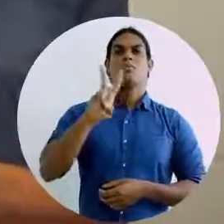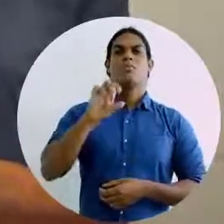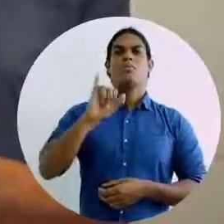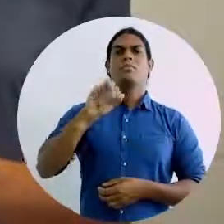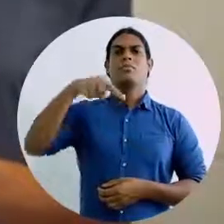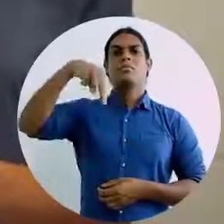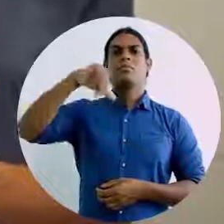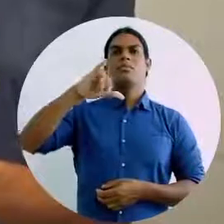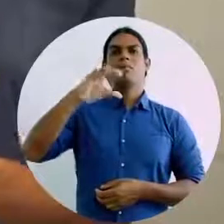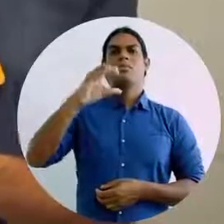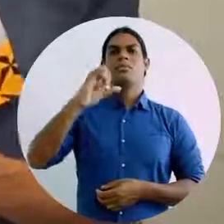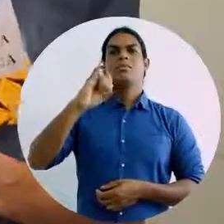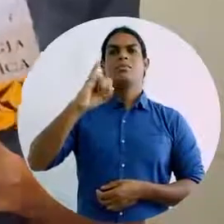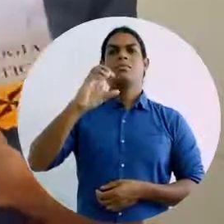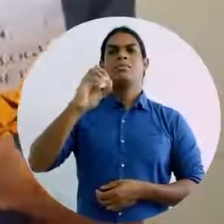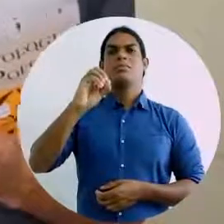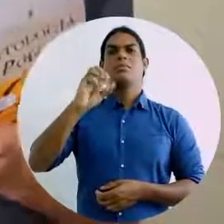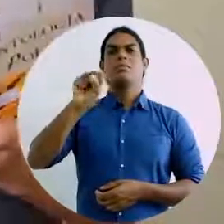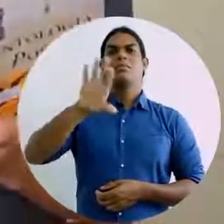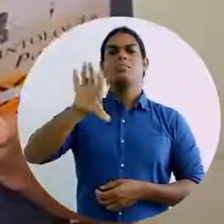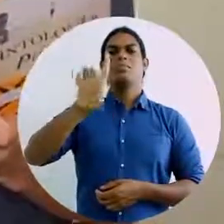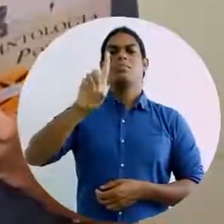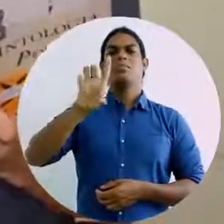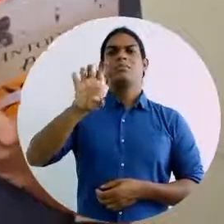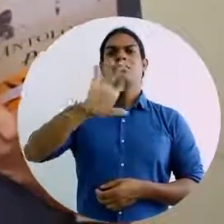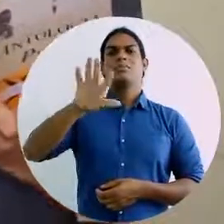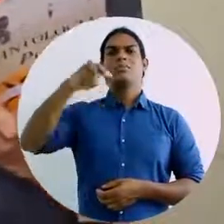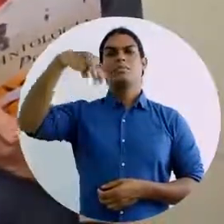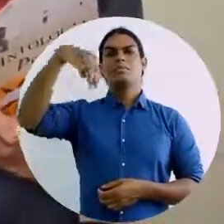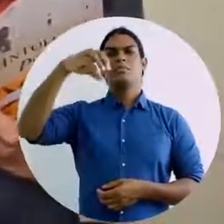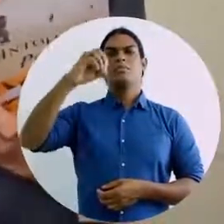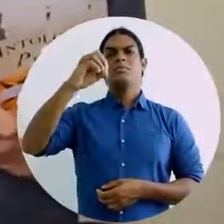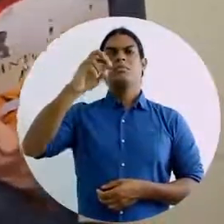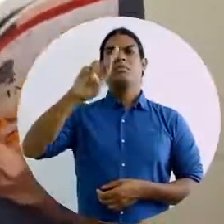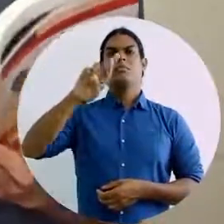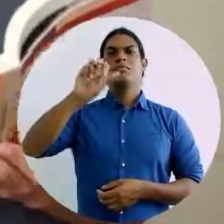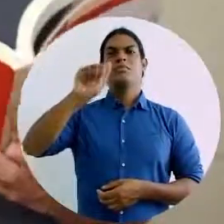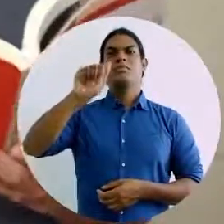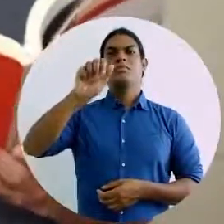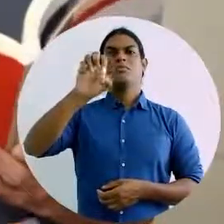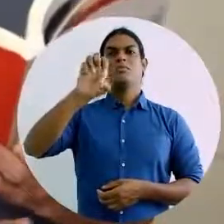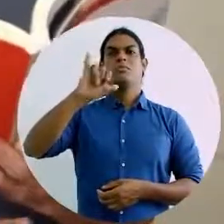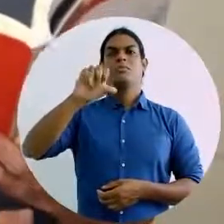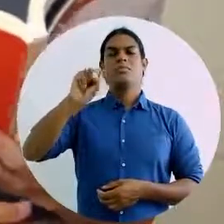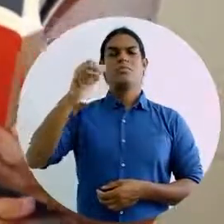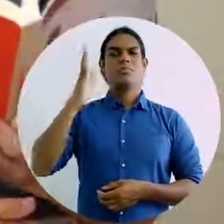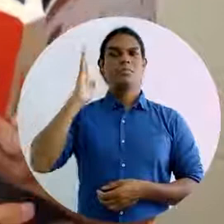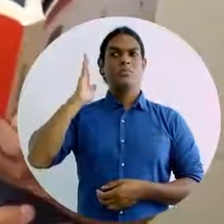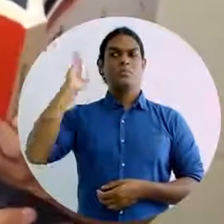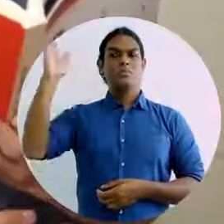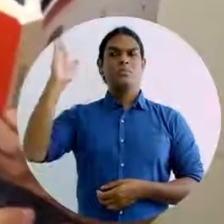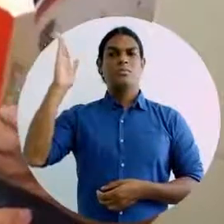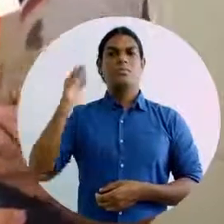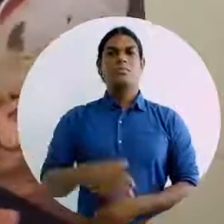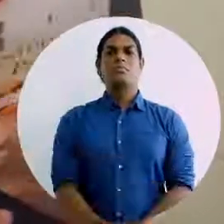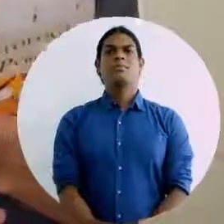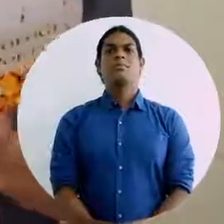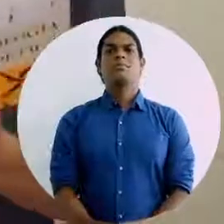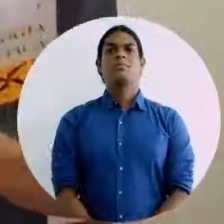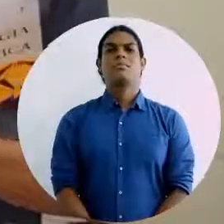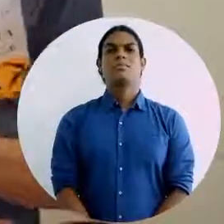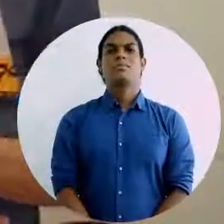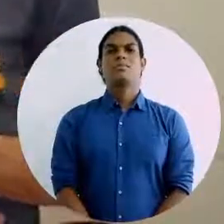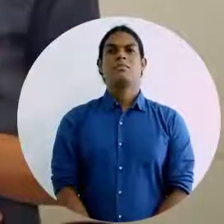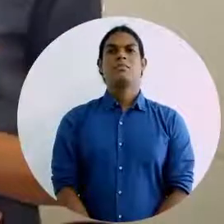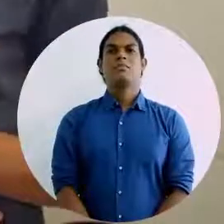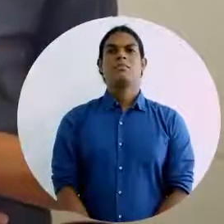Okay? O poema chama-se A Rosa de Hiroshima. Pensem nas crianças mudas